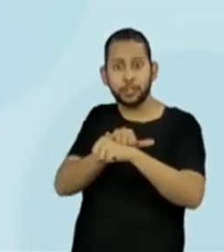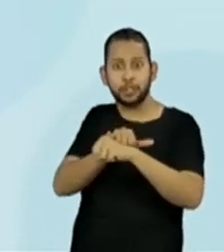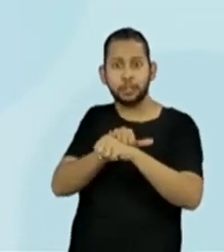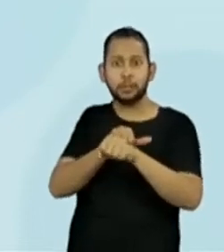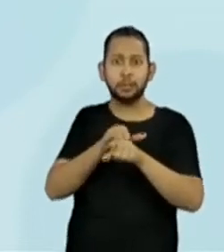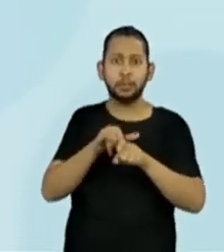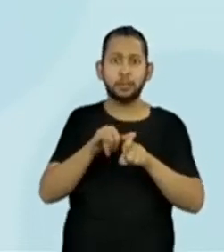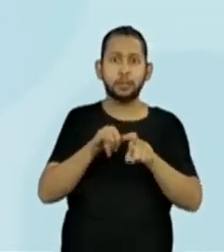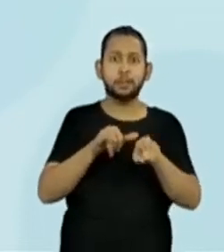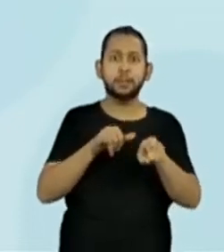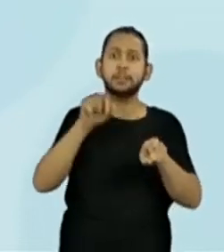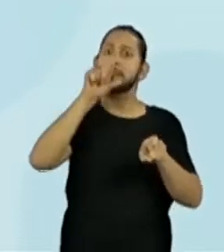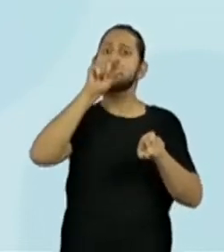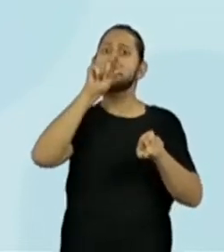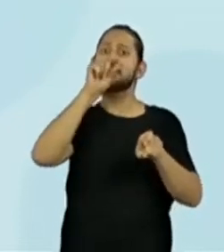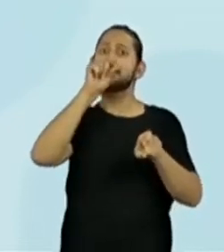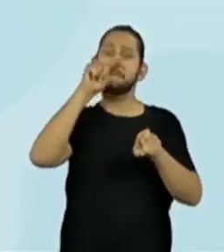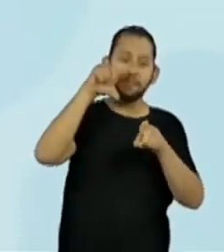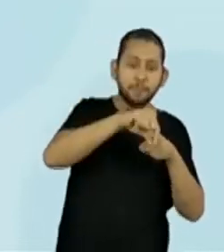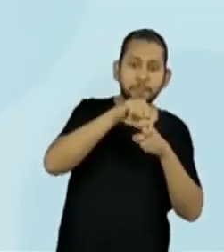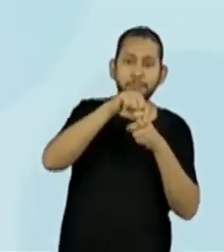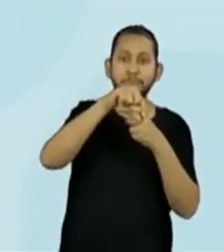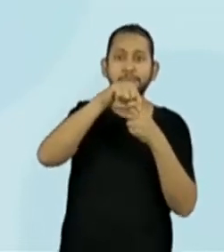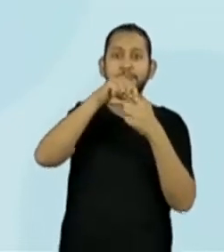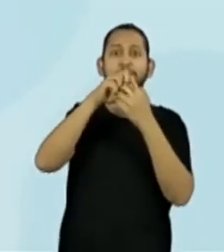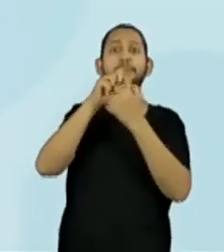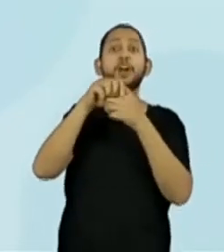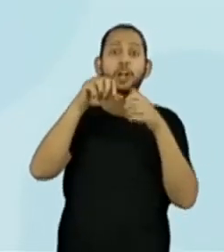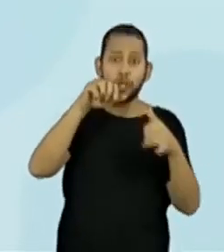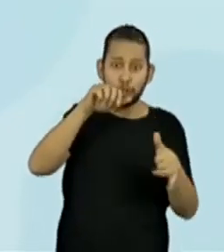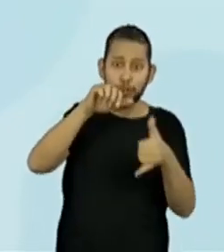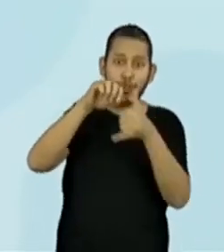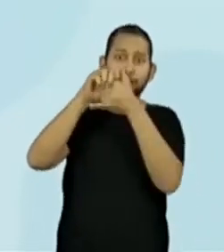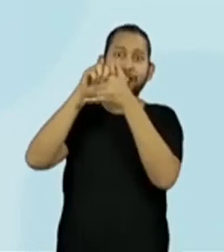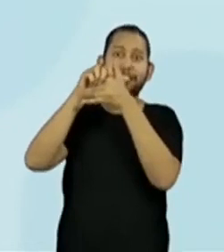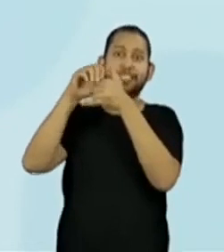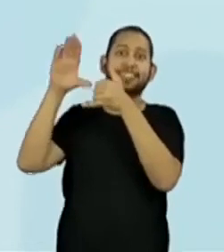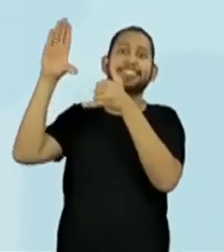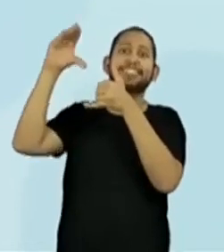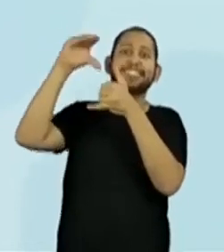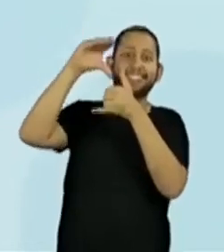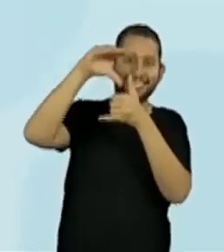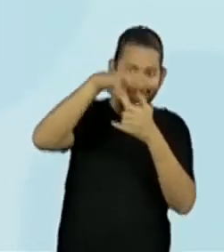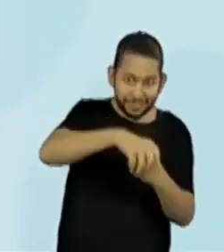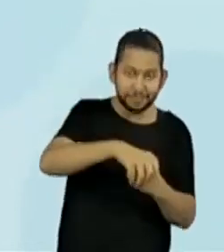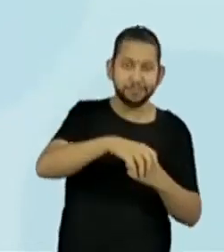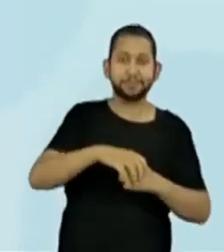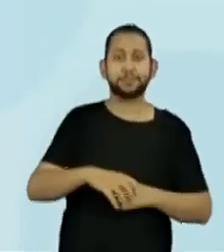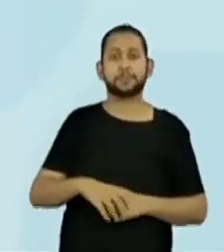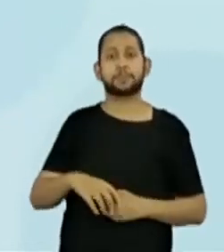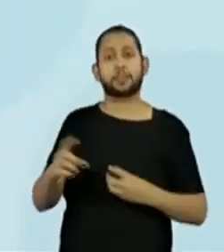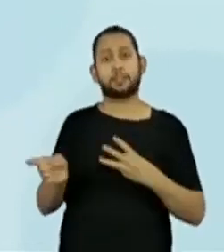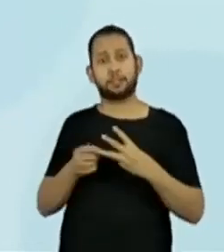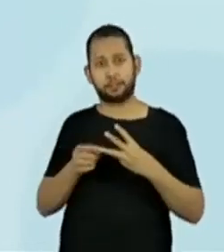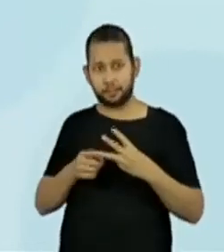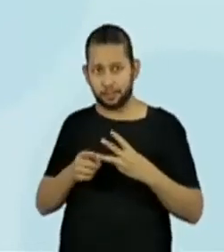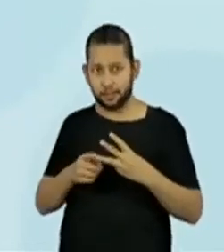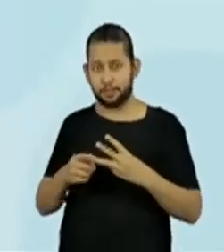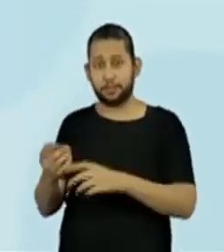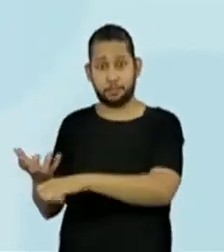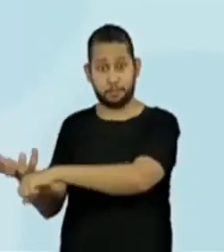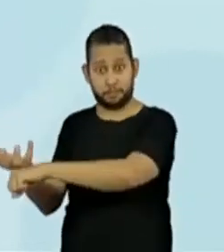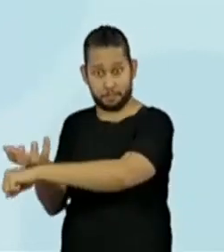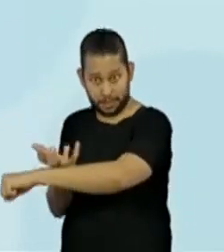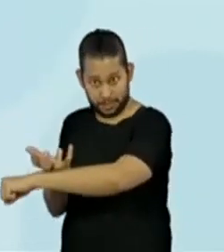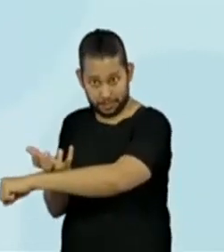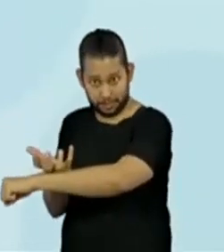pássaro. Próxima cadeia alimentar. Nós temos a grama, a planta, serve de alimento